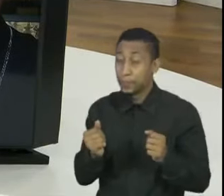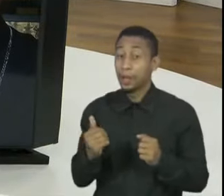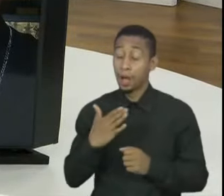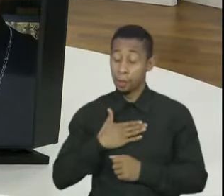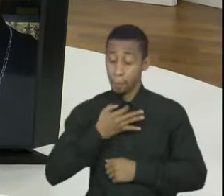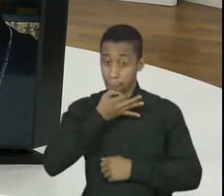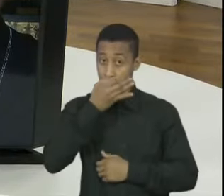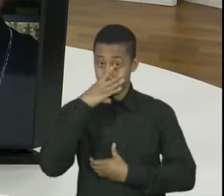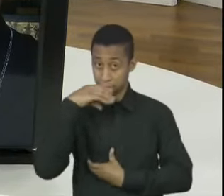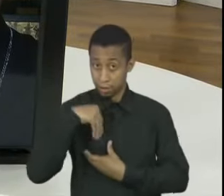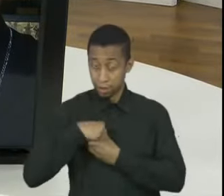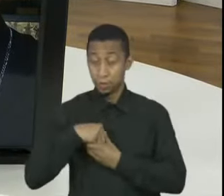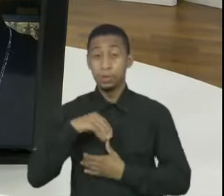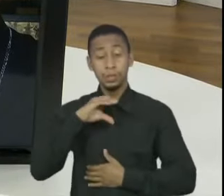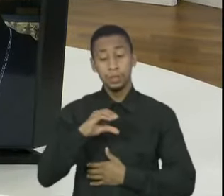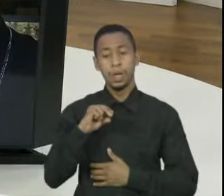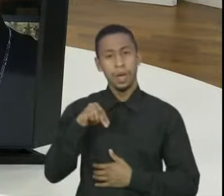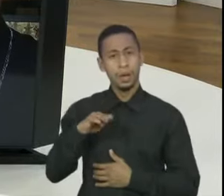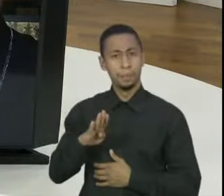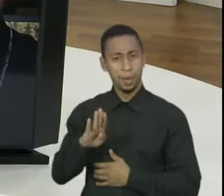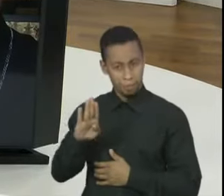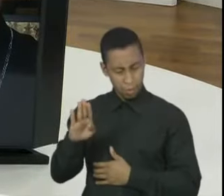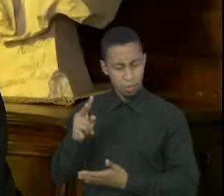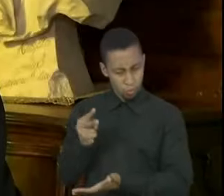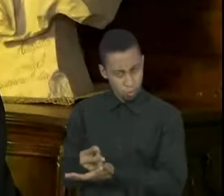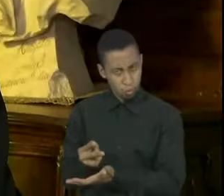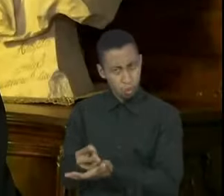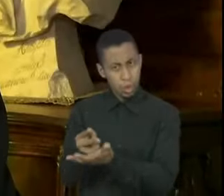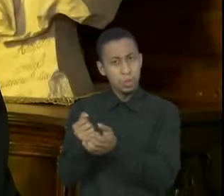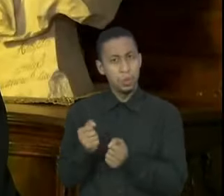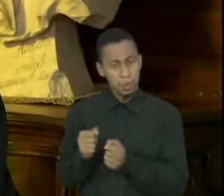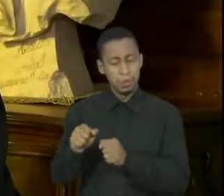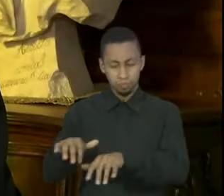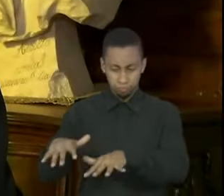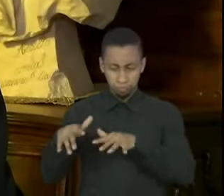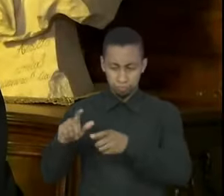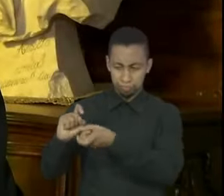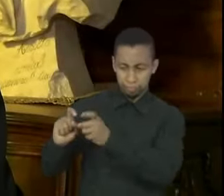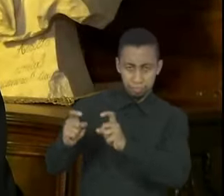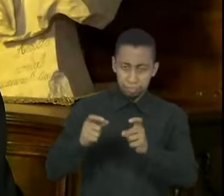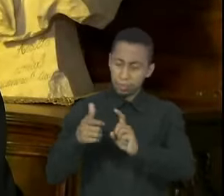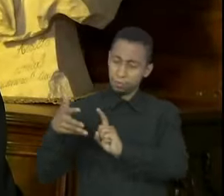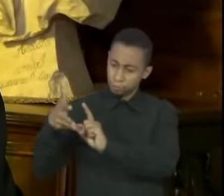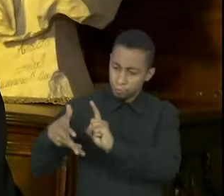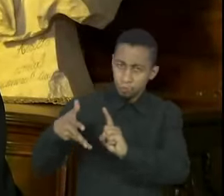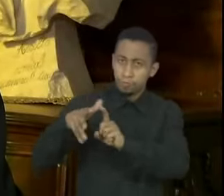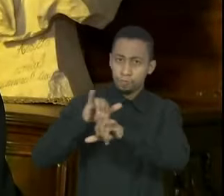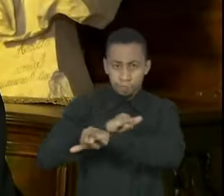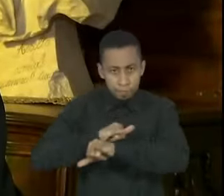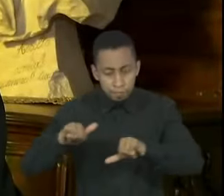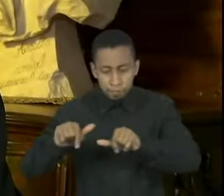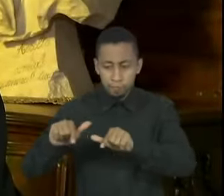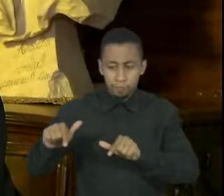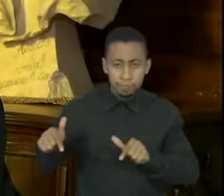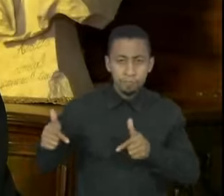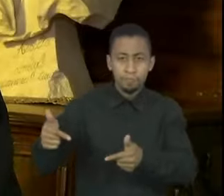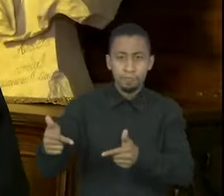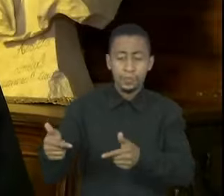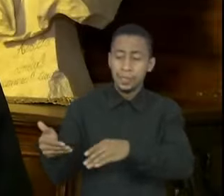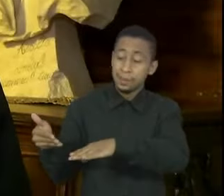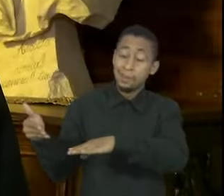beber continua a falar a se manifestar a o